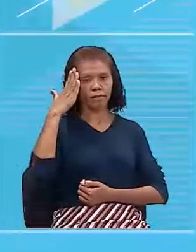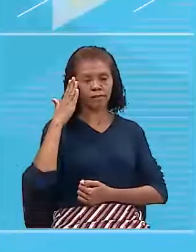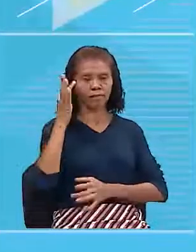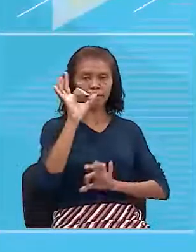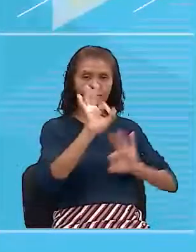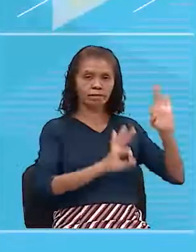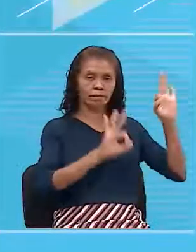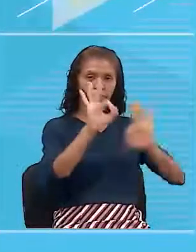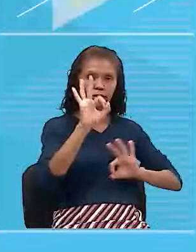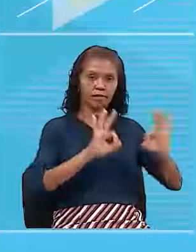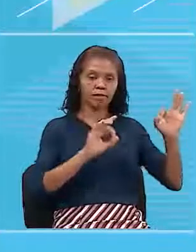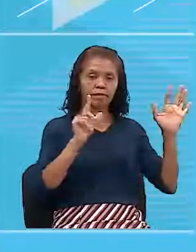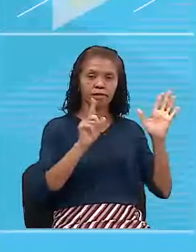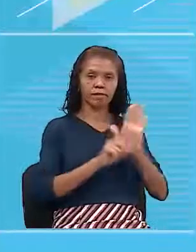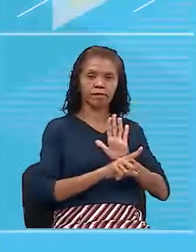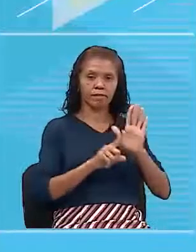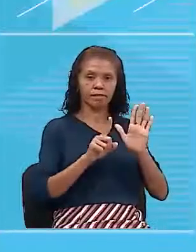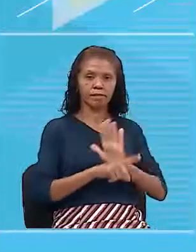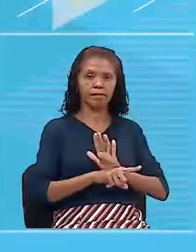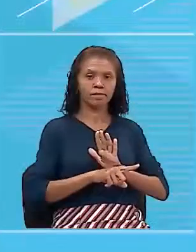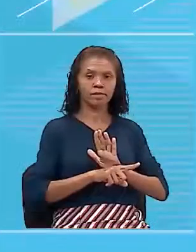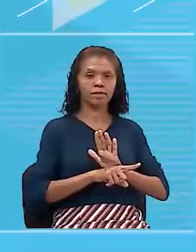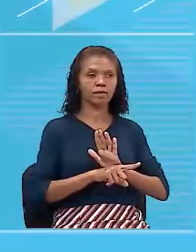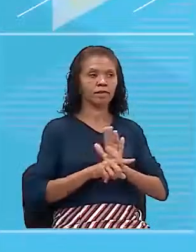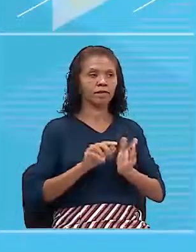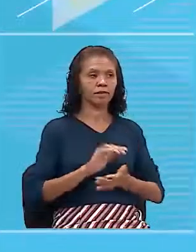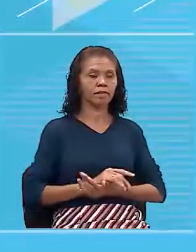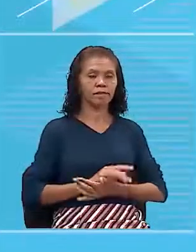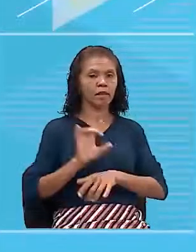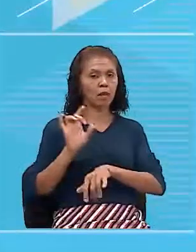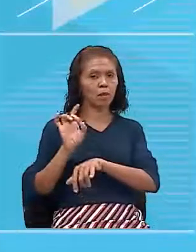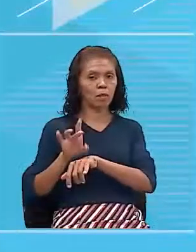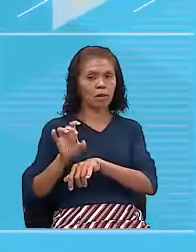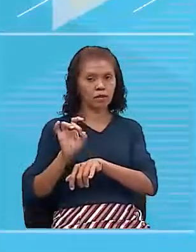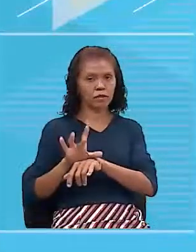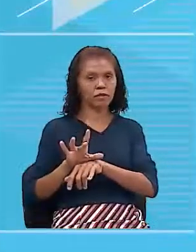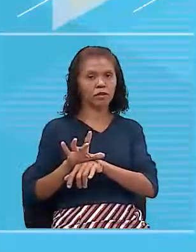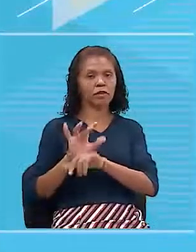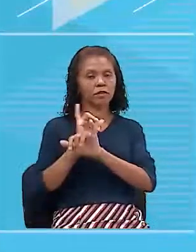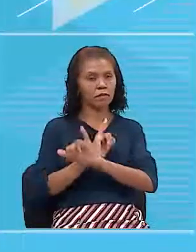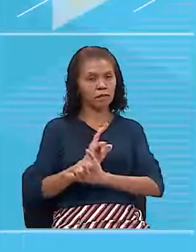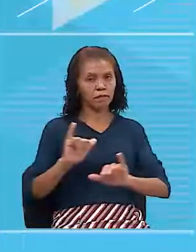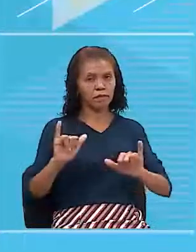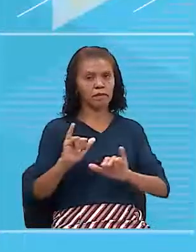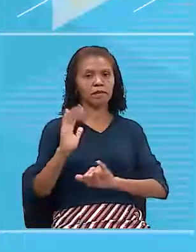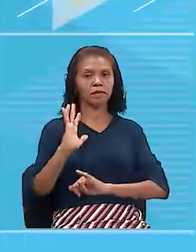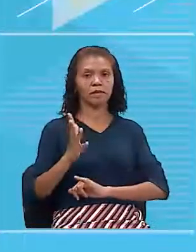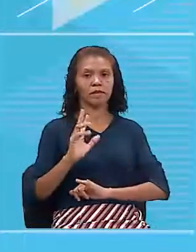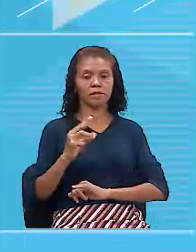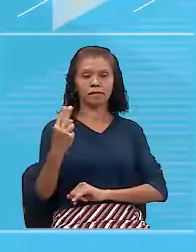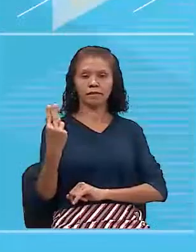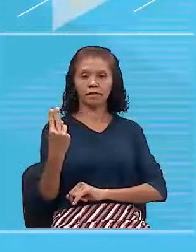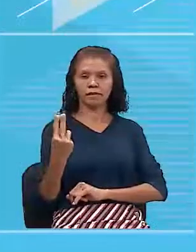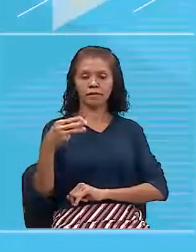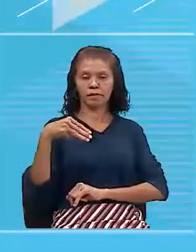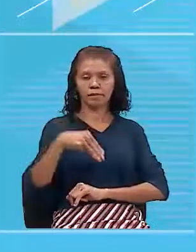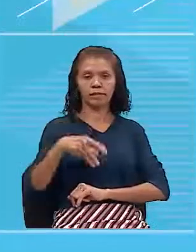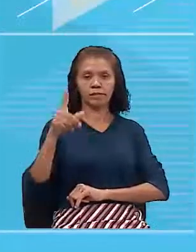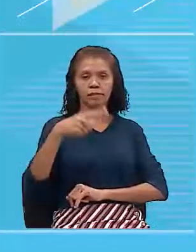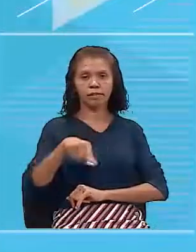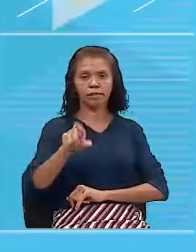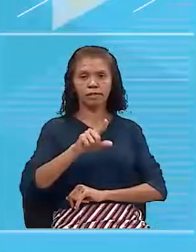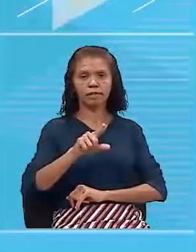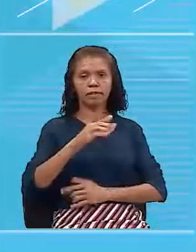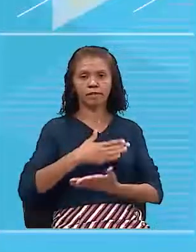organizar essa questão eu já deixei aí uma dica né e bora lá dois minutinhos para